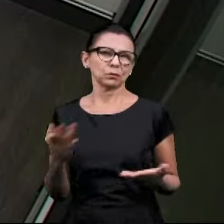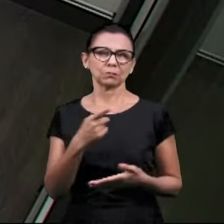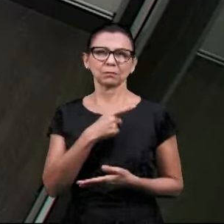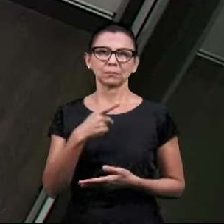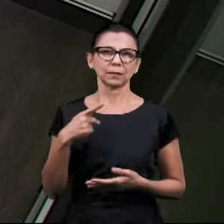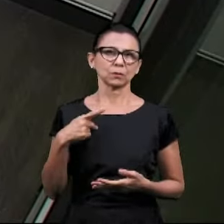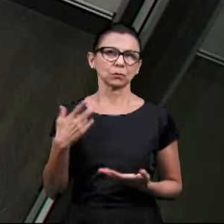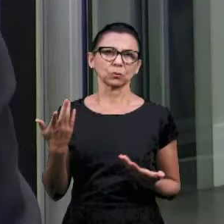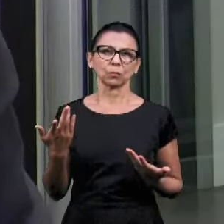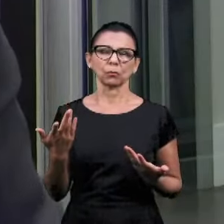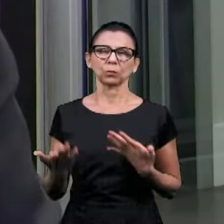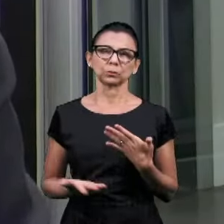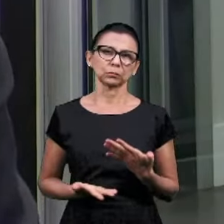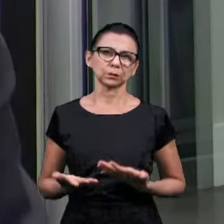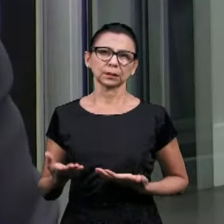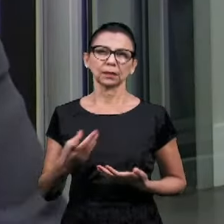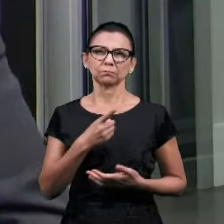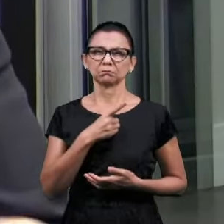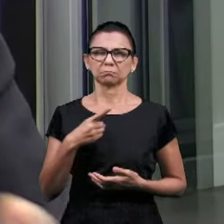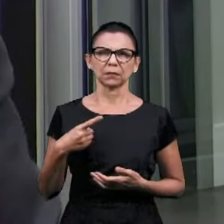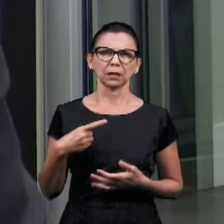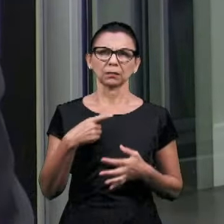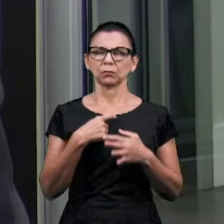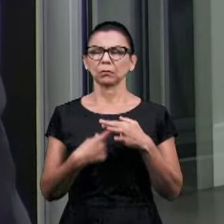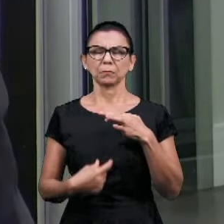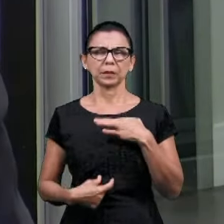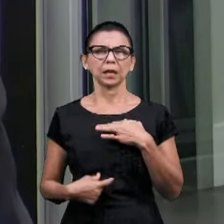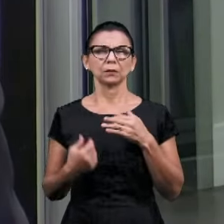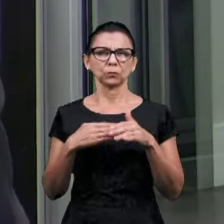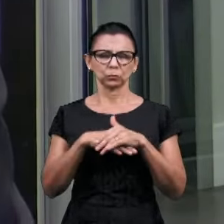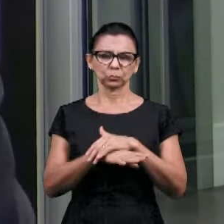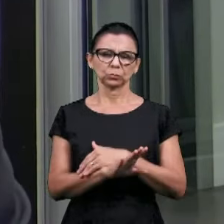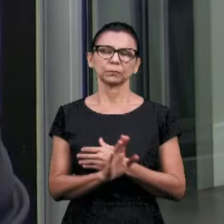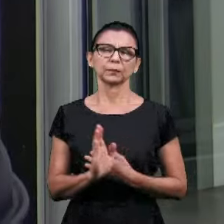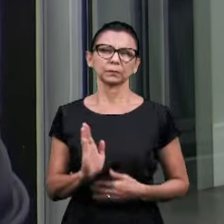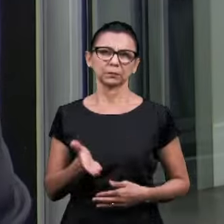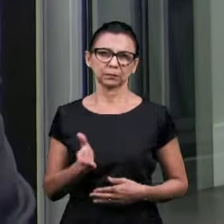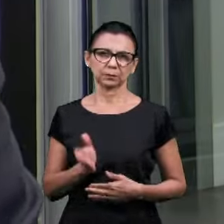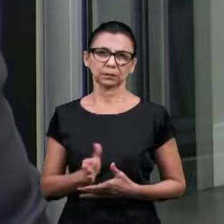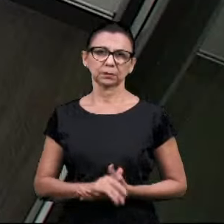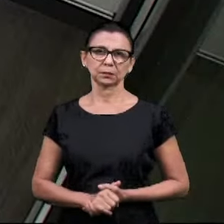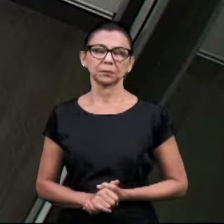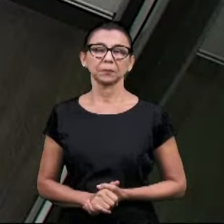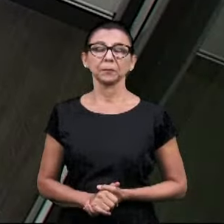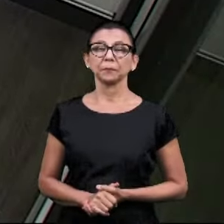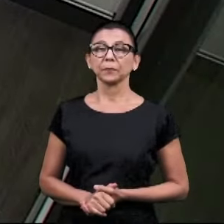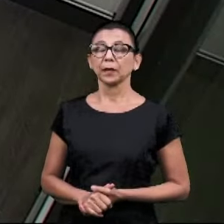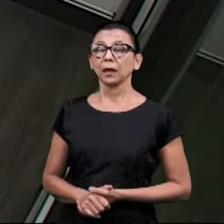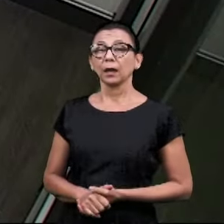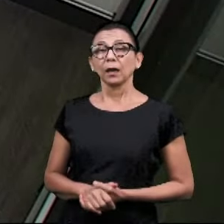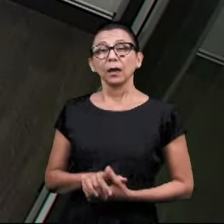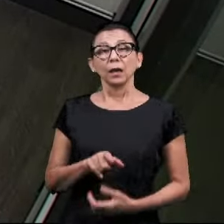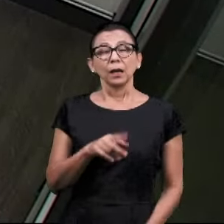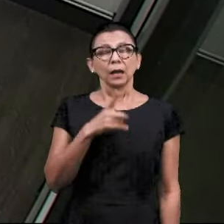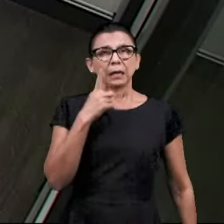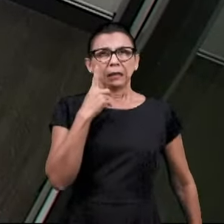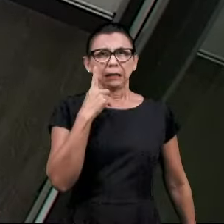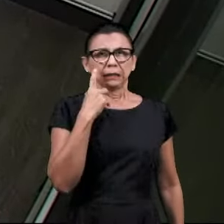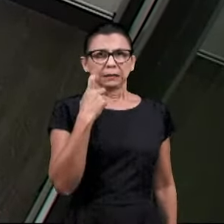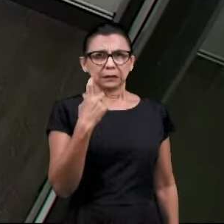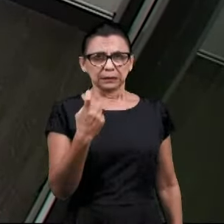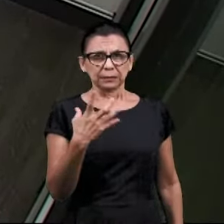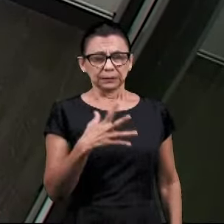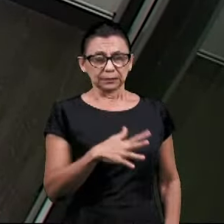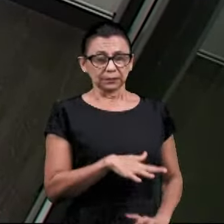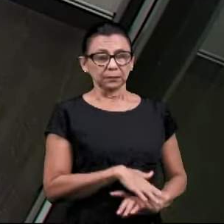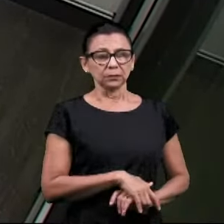irmãos, pelos membros, pelos diáconos, obreiros, né? Então E é interessante, Jorge, que uma irmã lá de Alegre,